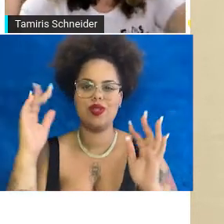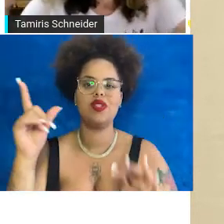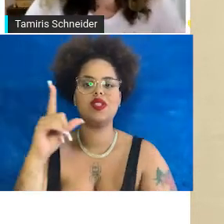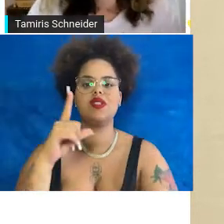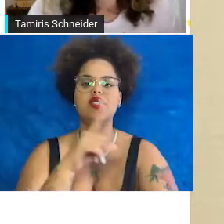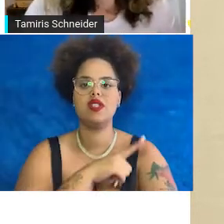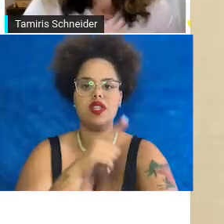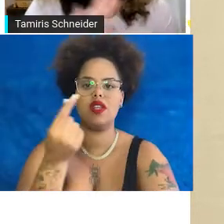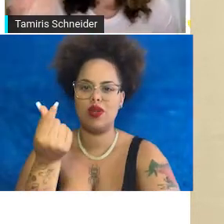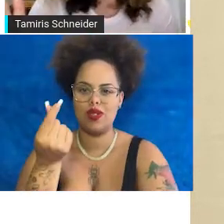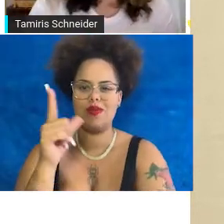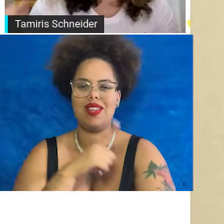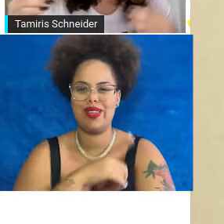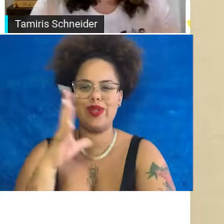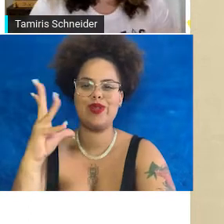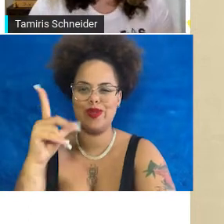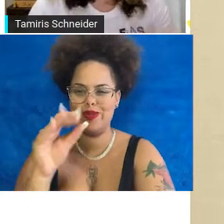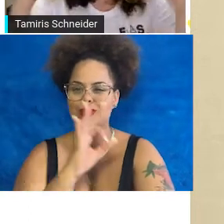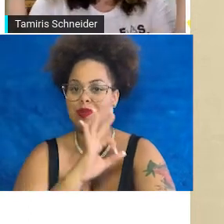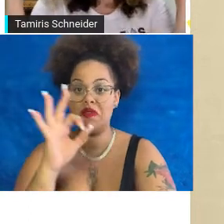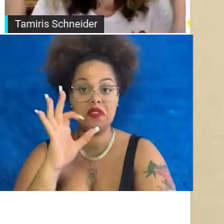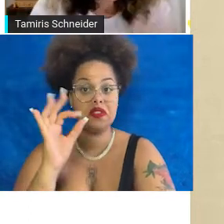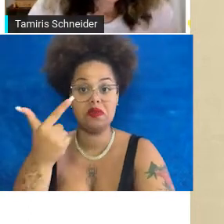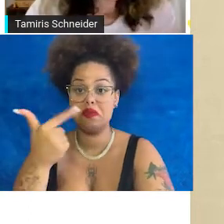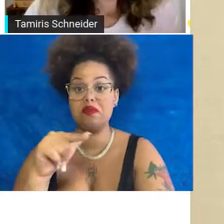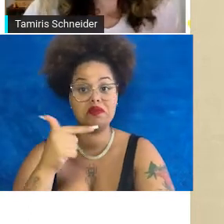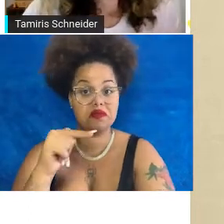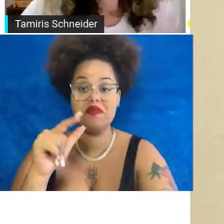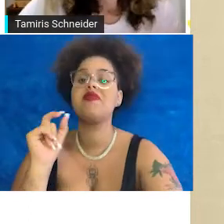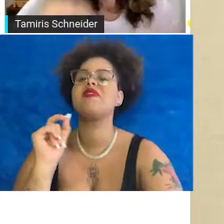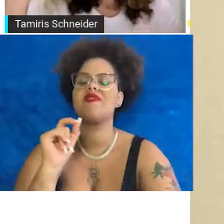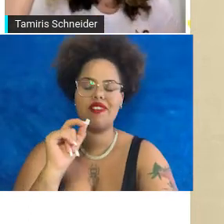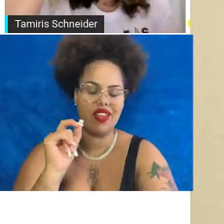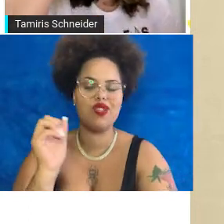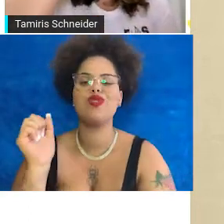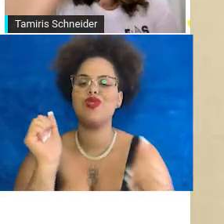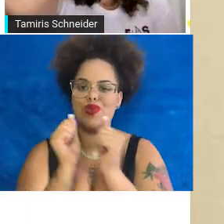orçamento, ter todo mundo, maravilha, se não tiver também, a gente faz junto.